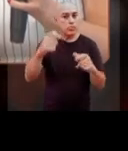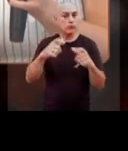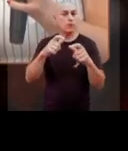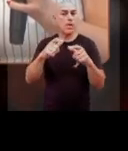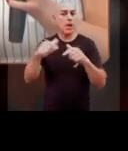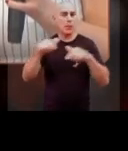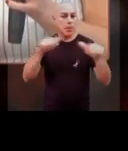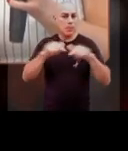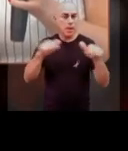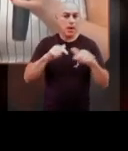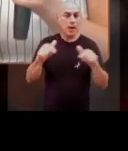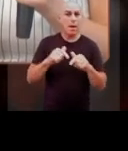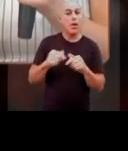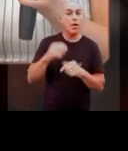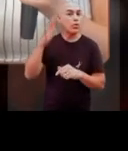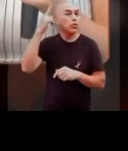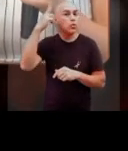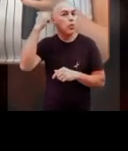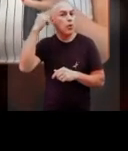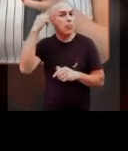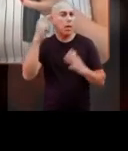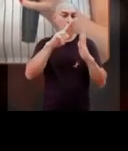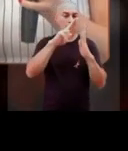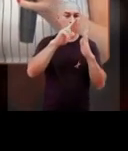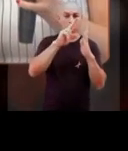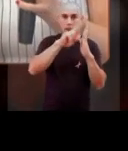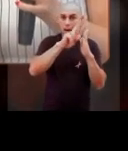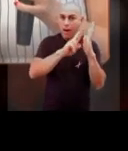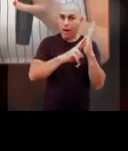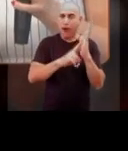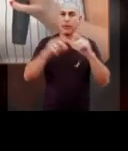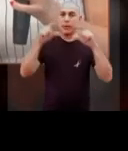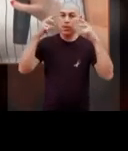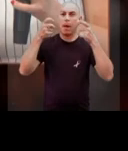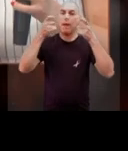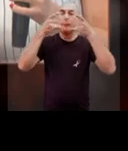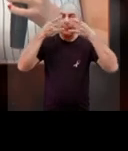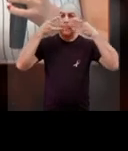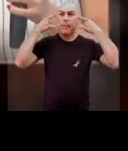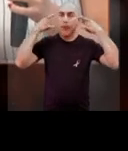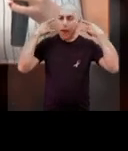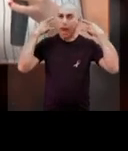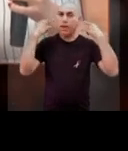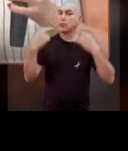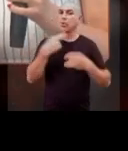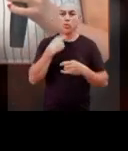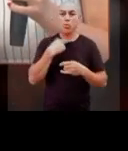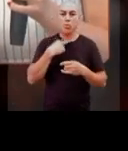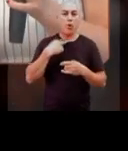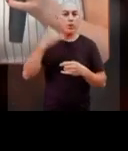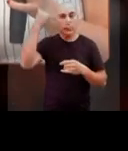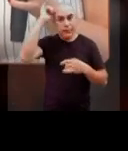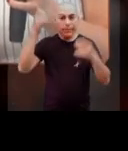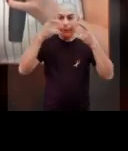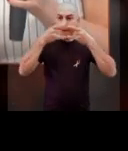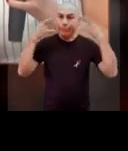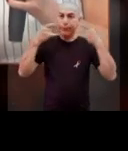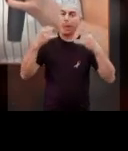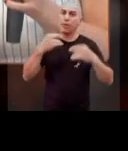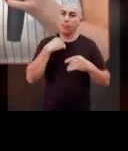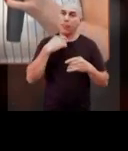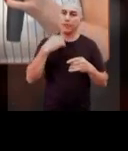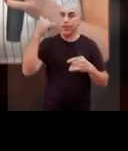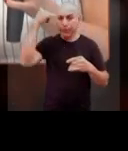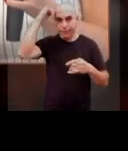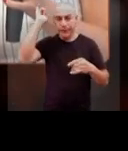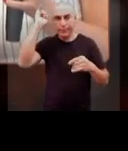em que as pessoas sigam as regras colocadas, usem a máscara, não deixem de usar a máscara quando estão em público, para realmente a gente